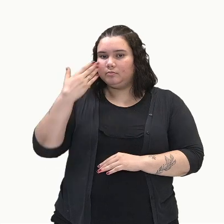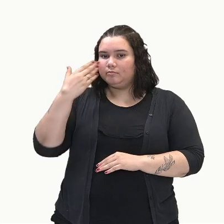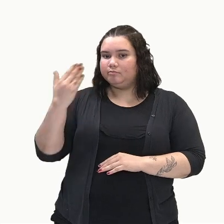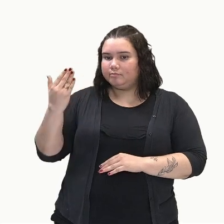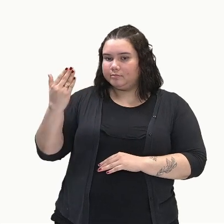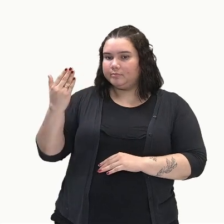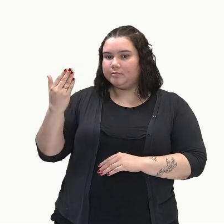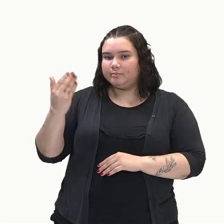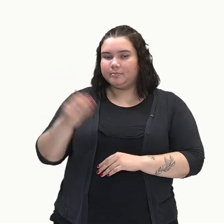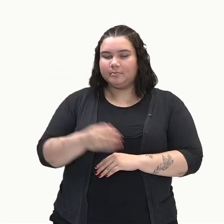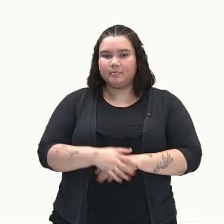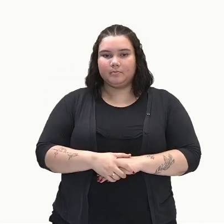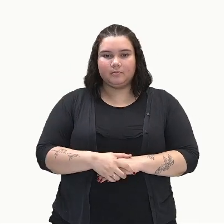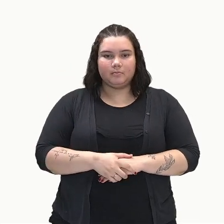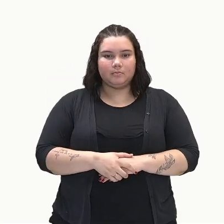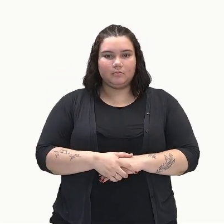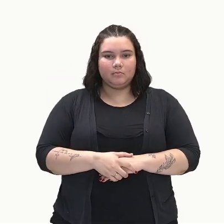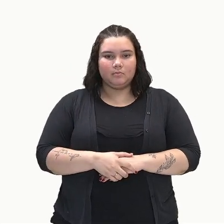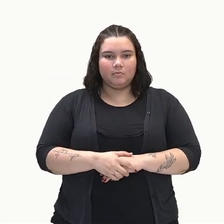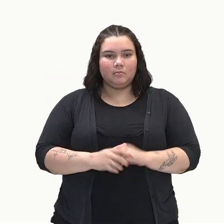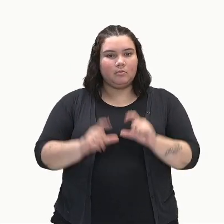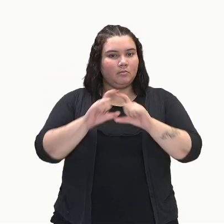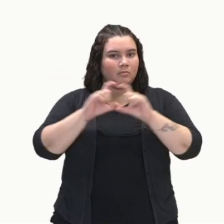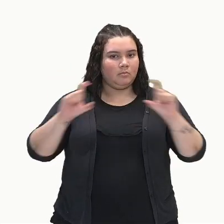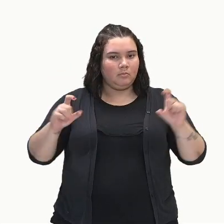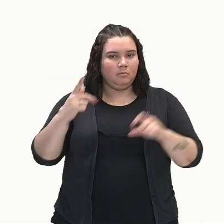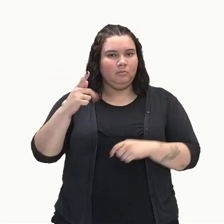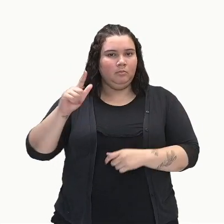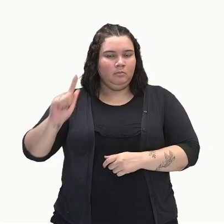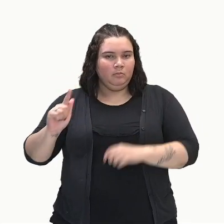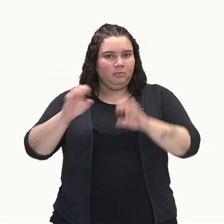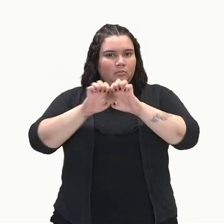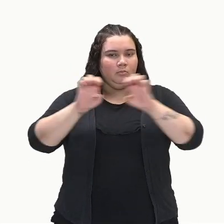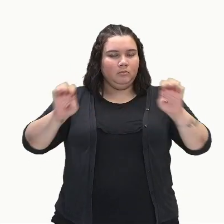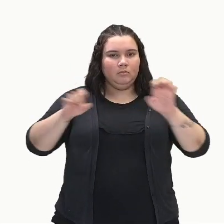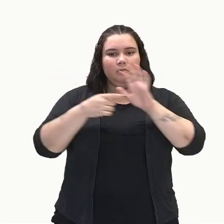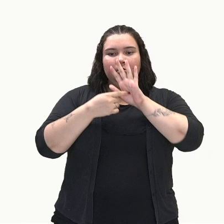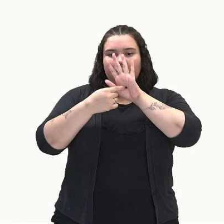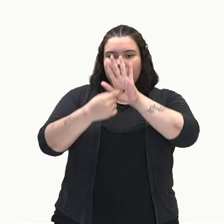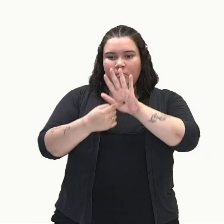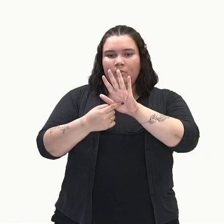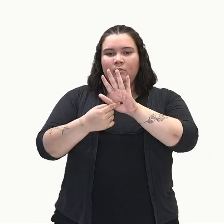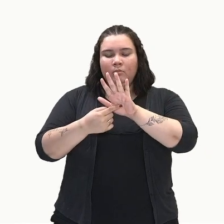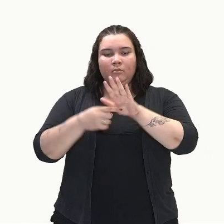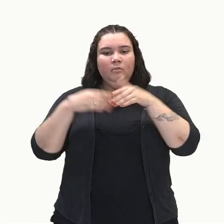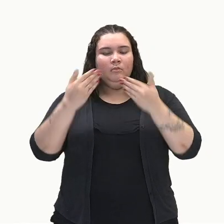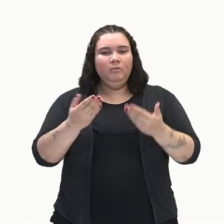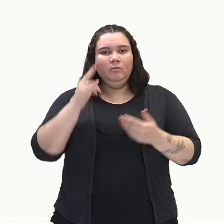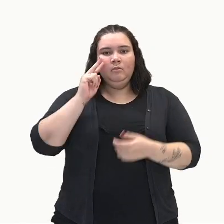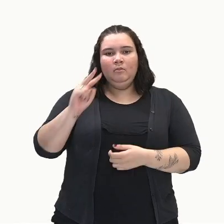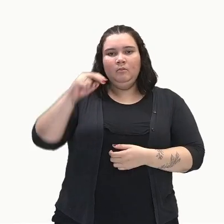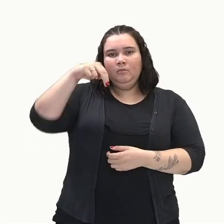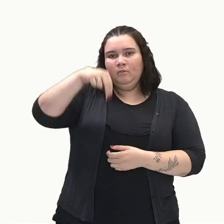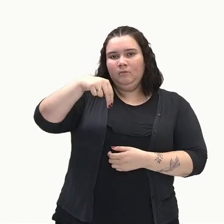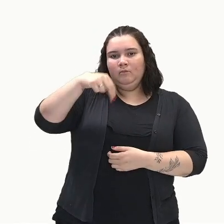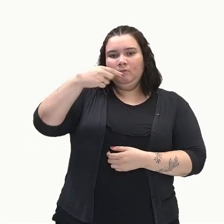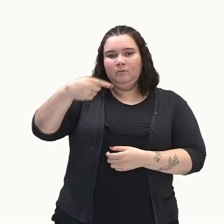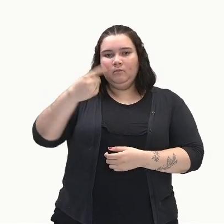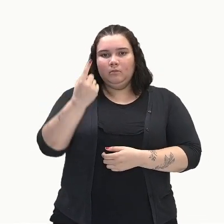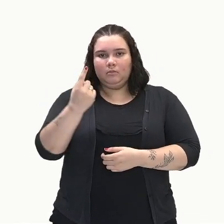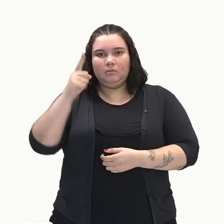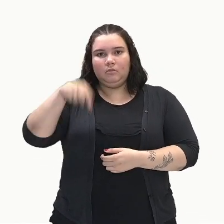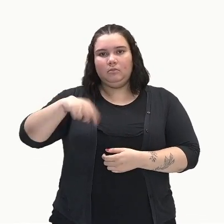de uma PG. Então aqui está a nossa fórmula, né? Então observe que n menos 1 é o expoente